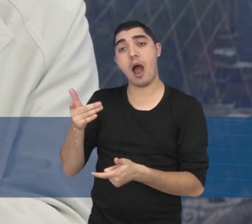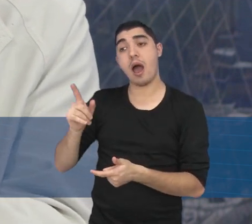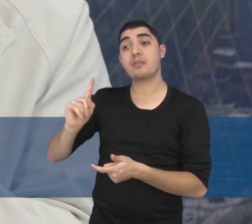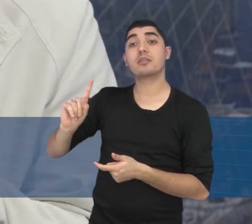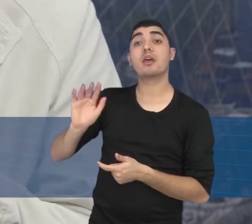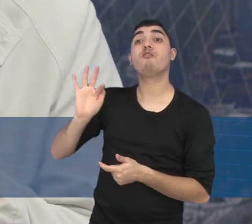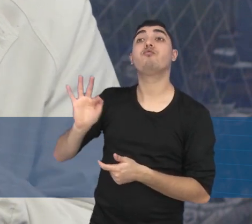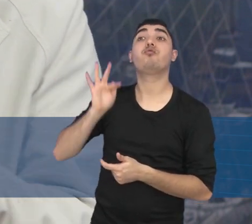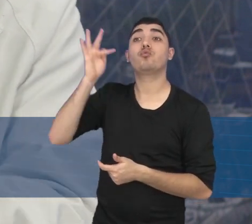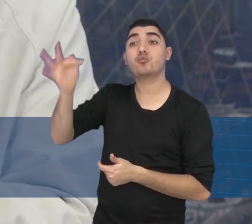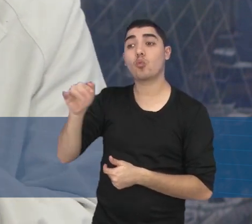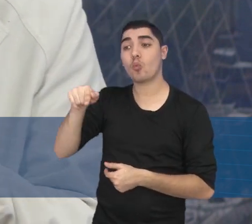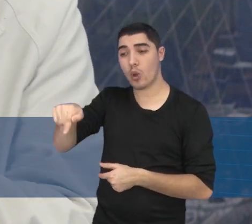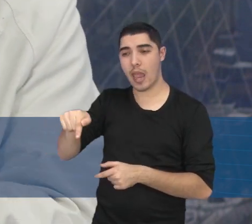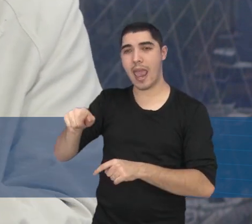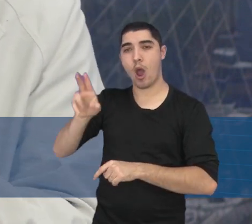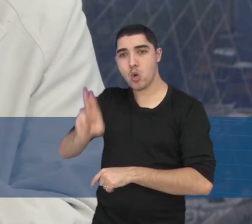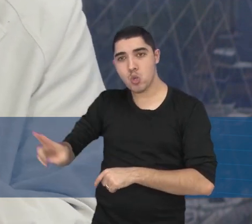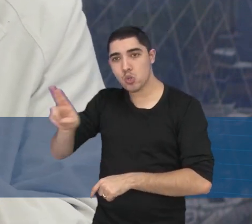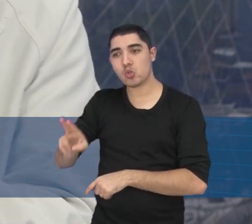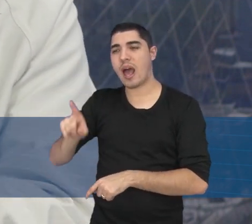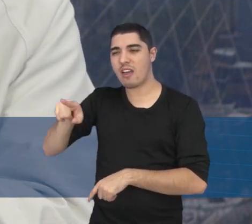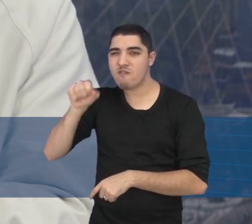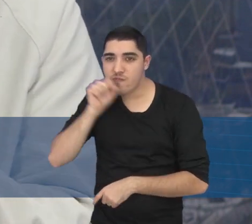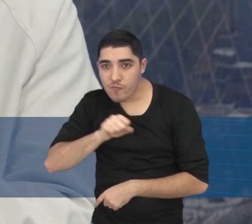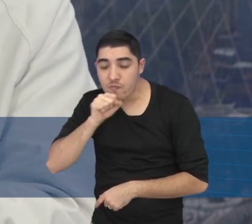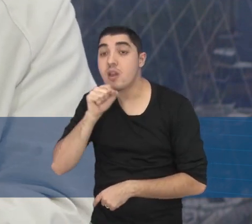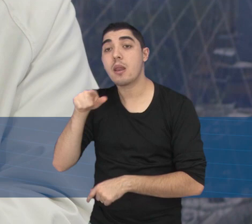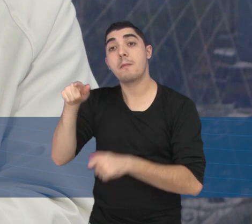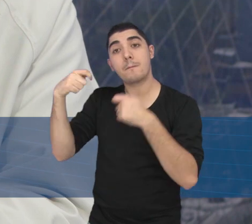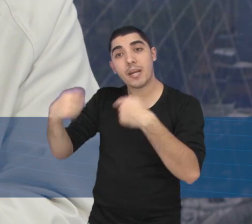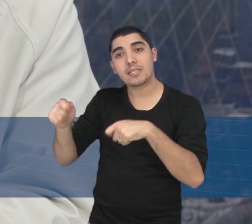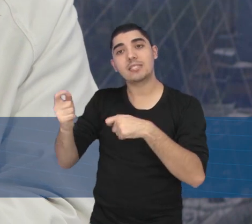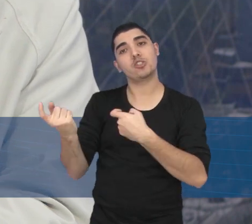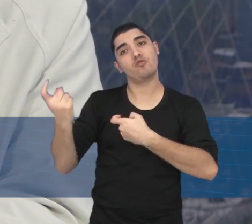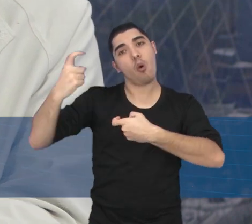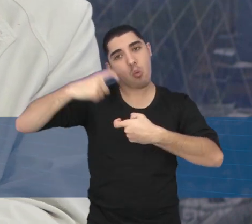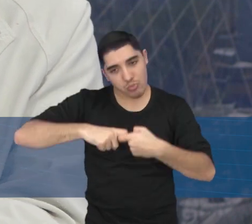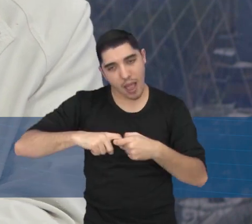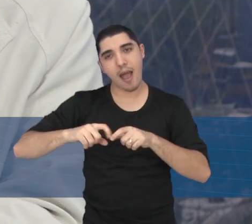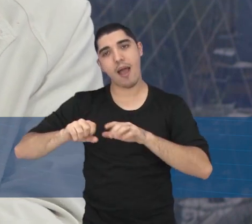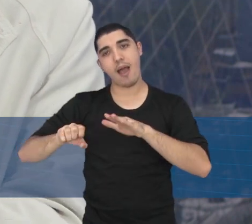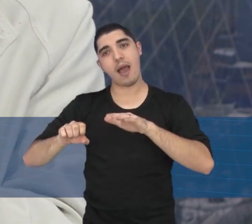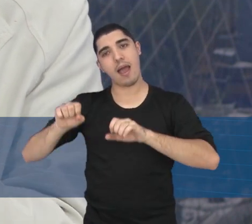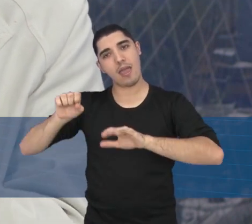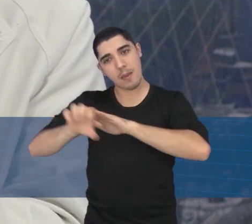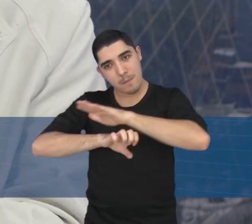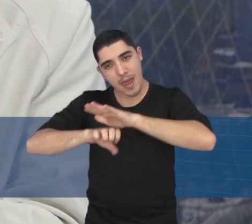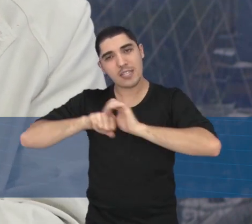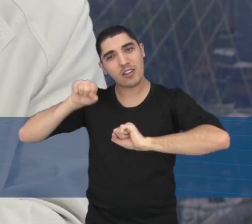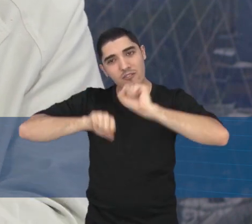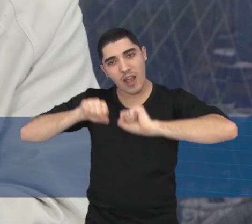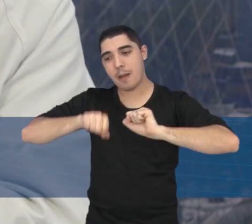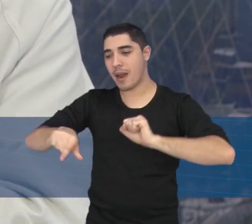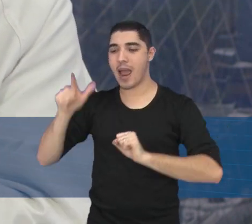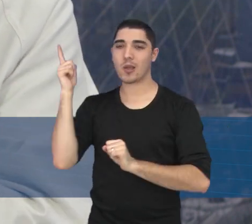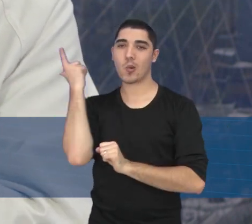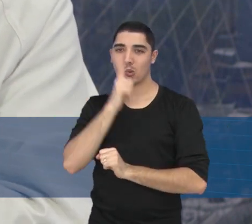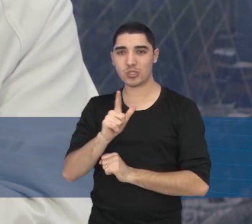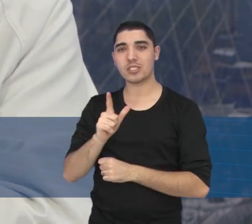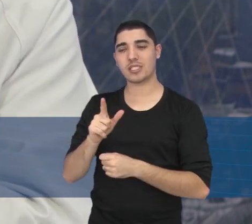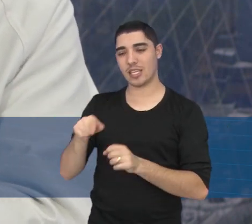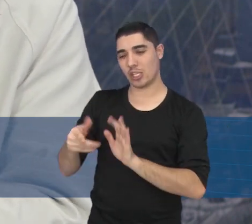destinação adequada. Então eles teriam que se comprometer com este destino final e aí valorizando mais os